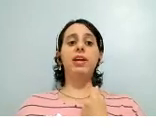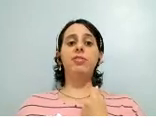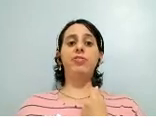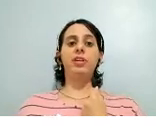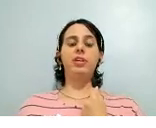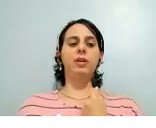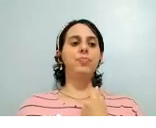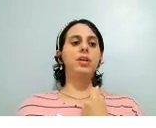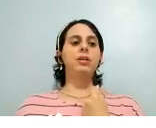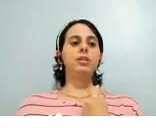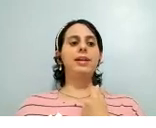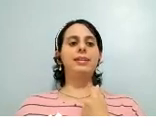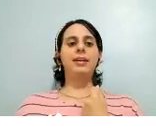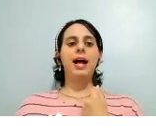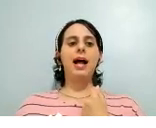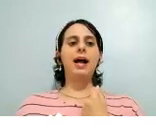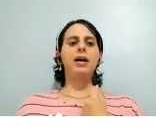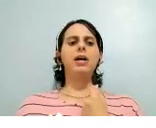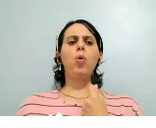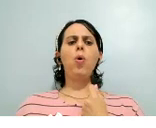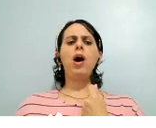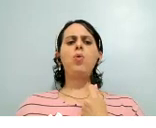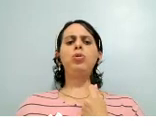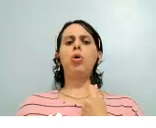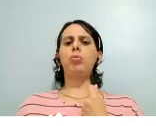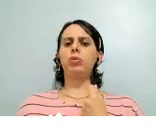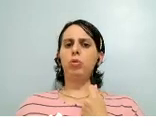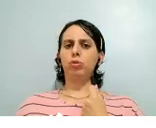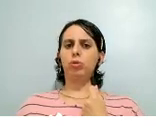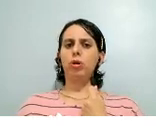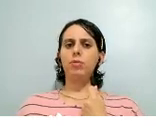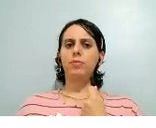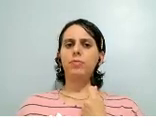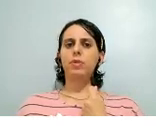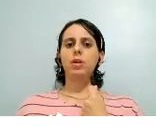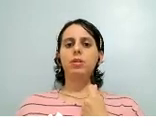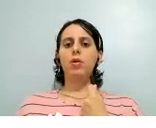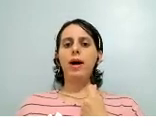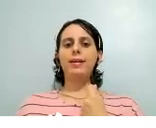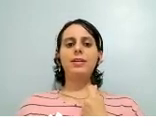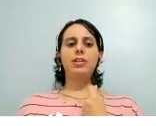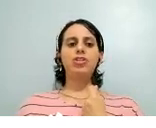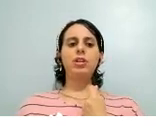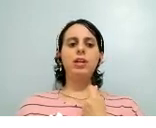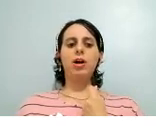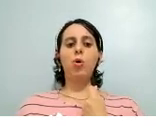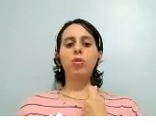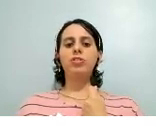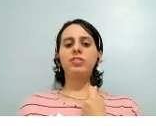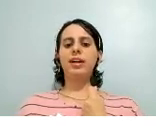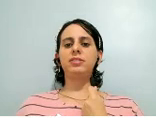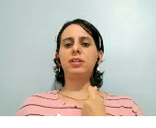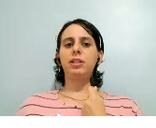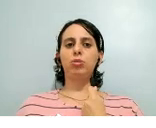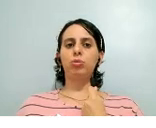assim, verifique. Então, na letra A, qual o nome do autor? Então, aqui na tirinha,